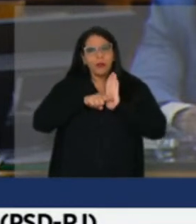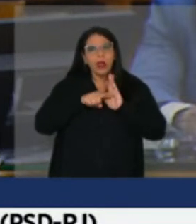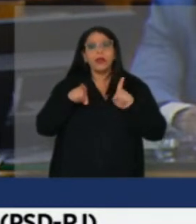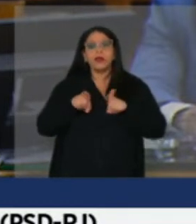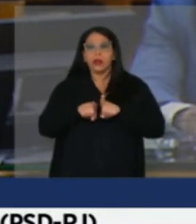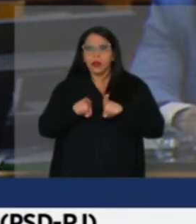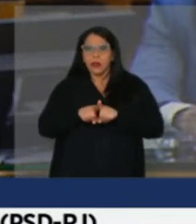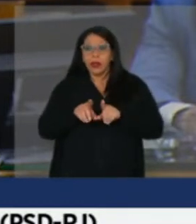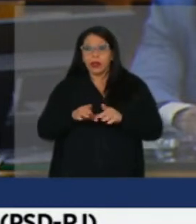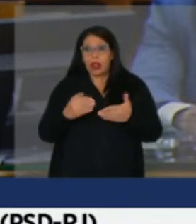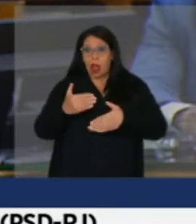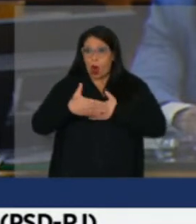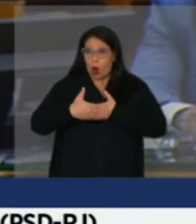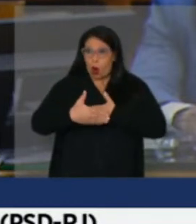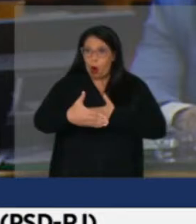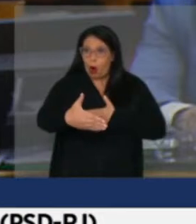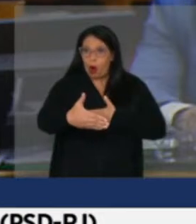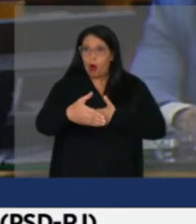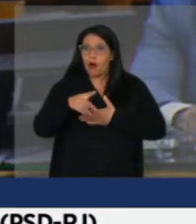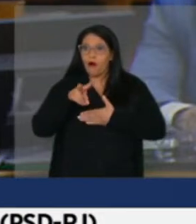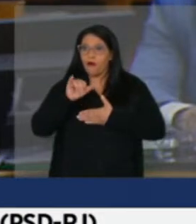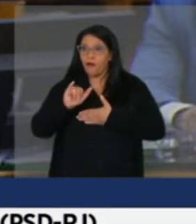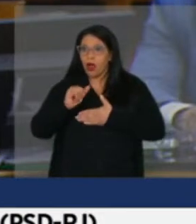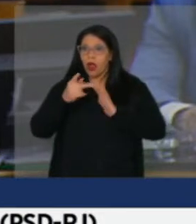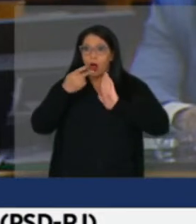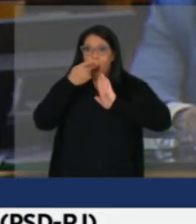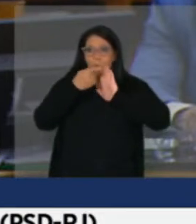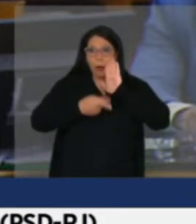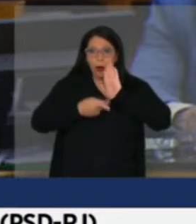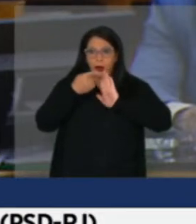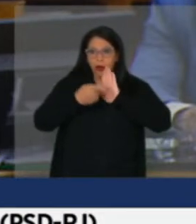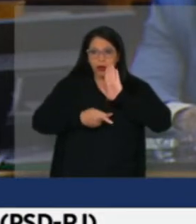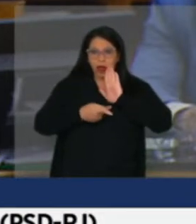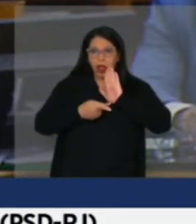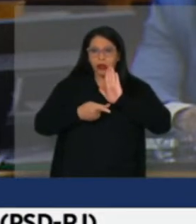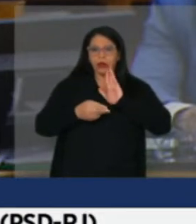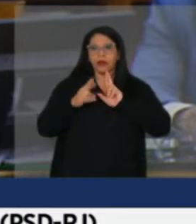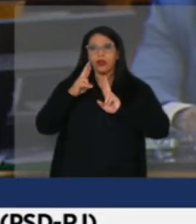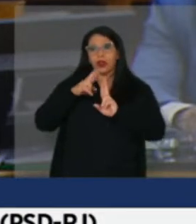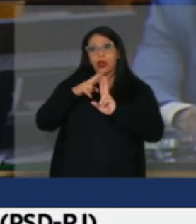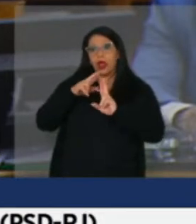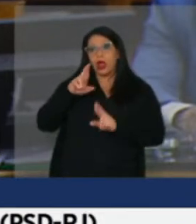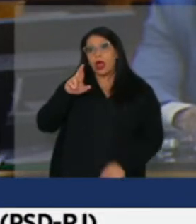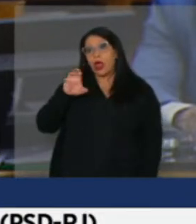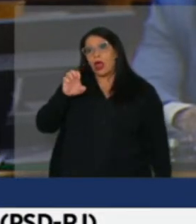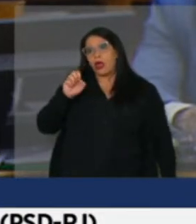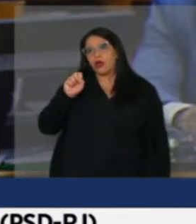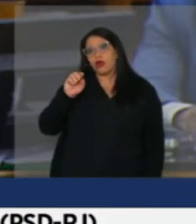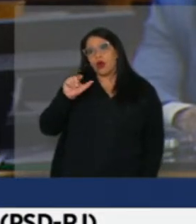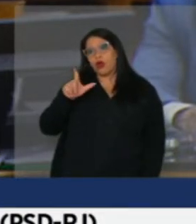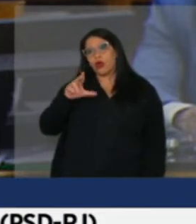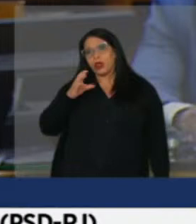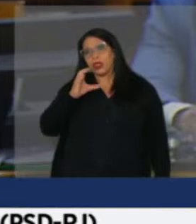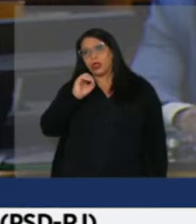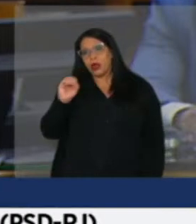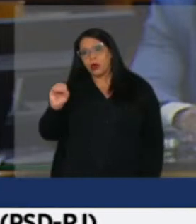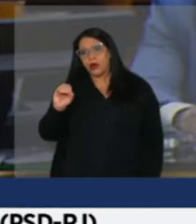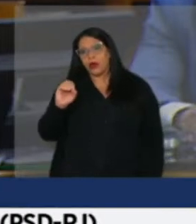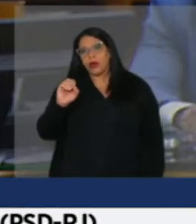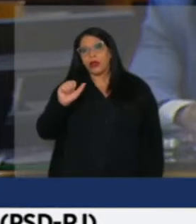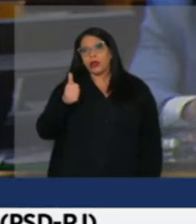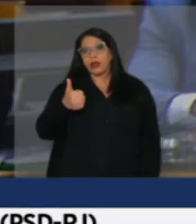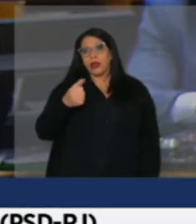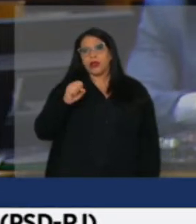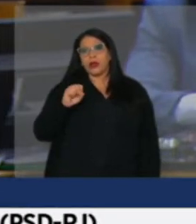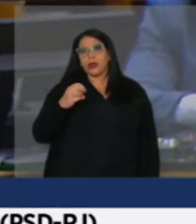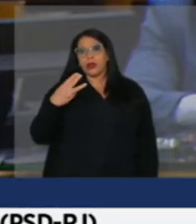Falso, com projeto de resolução e não como parecer, se 103 parlamentares individualmente